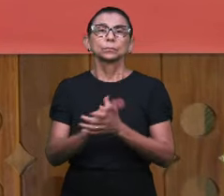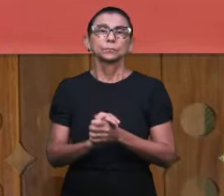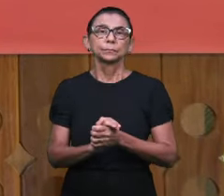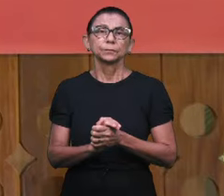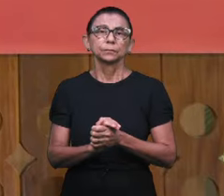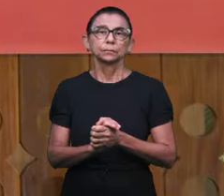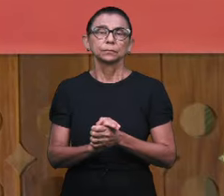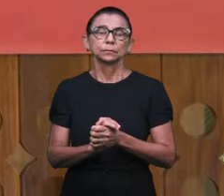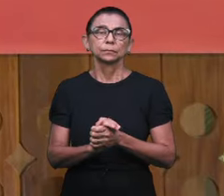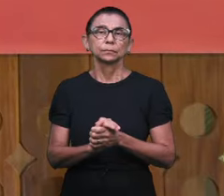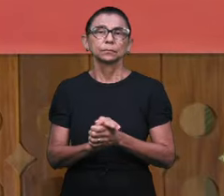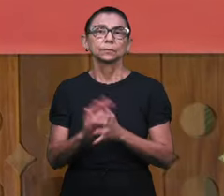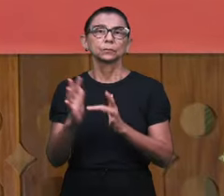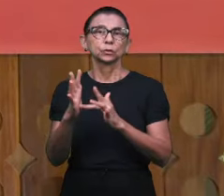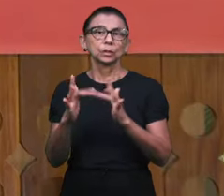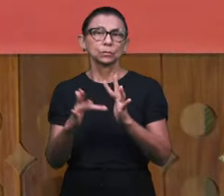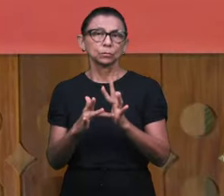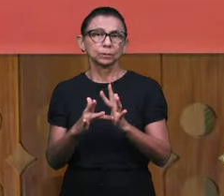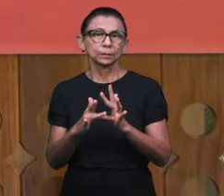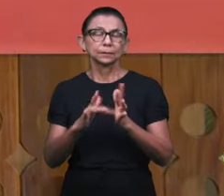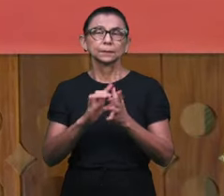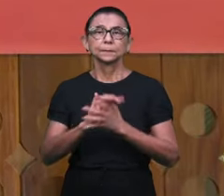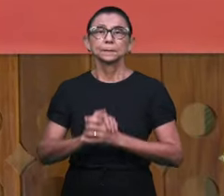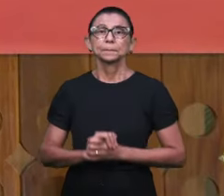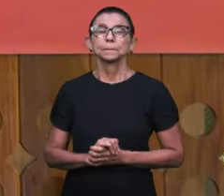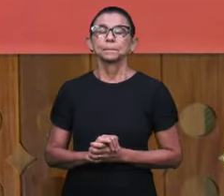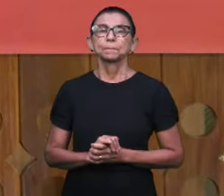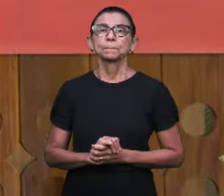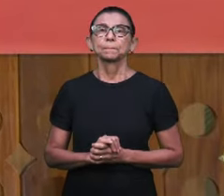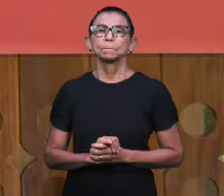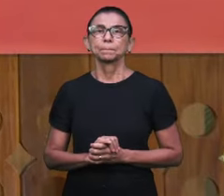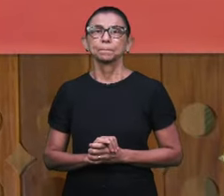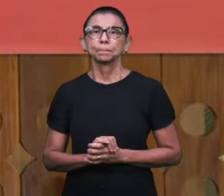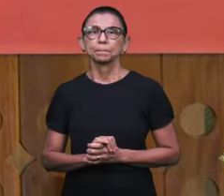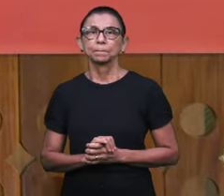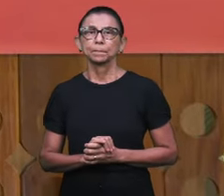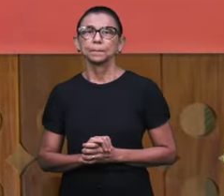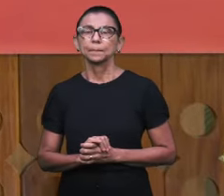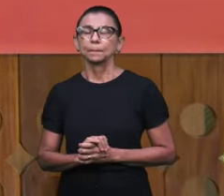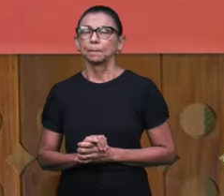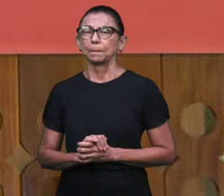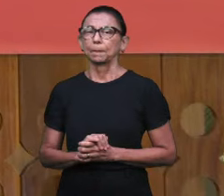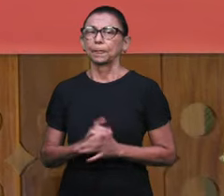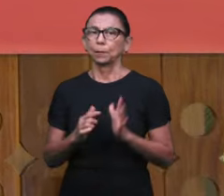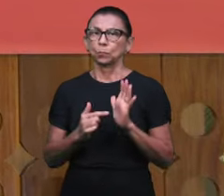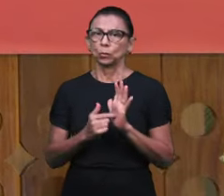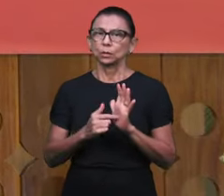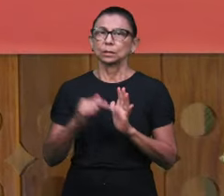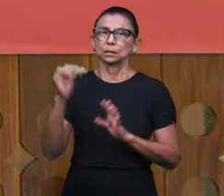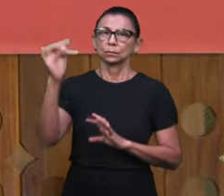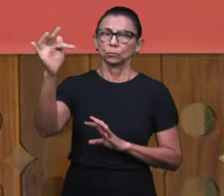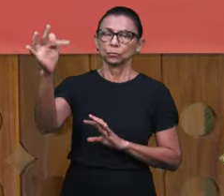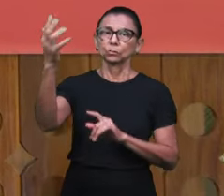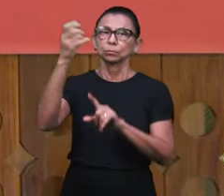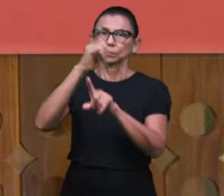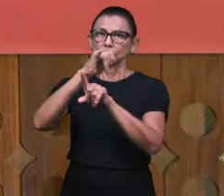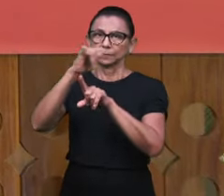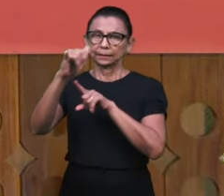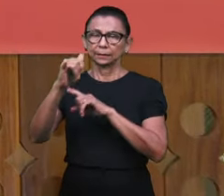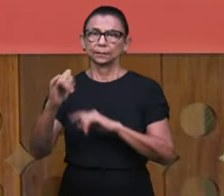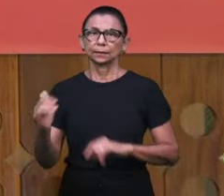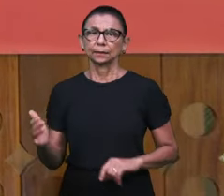sabiam, os toques todos eram sacerdotais, os toques de trombetas